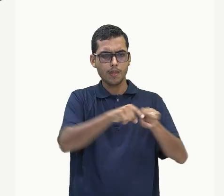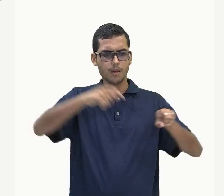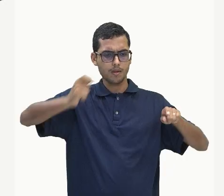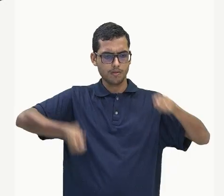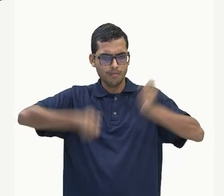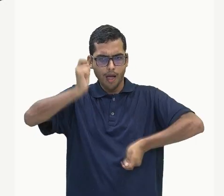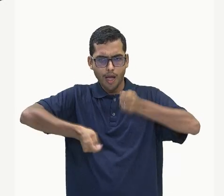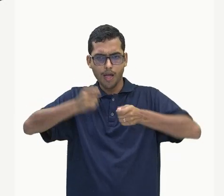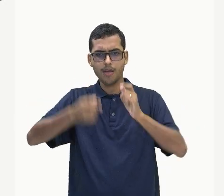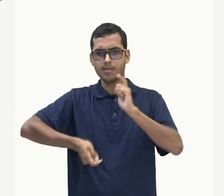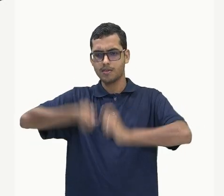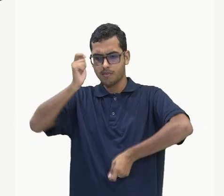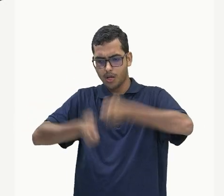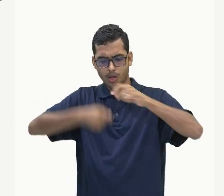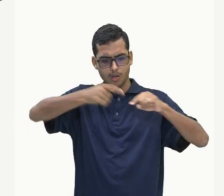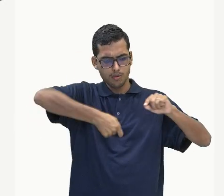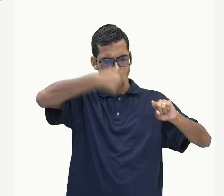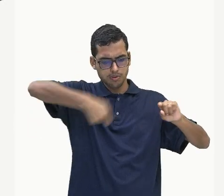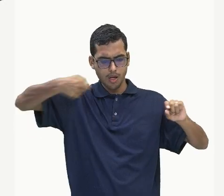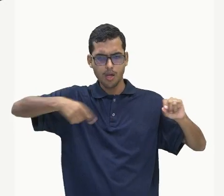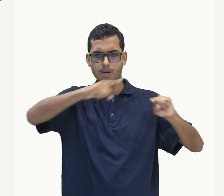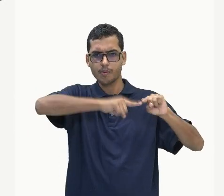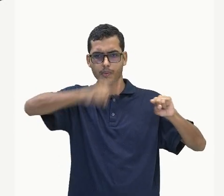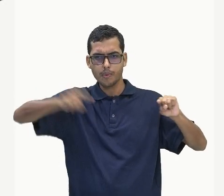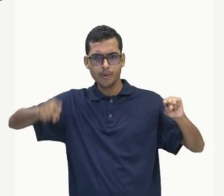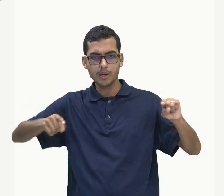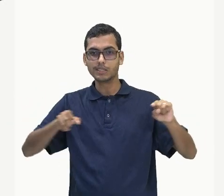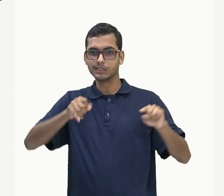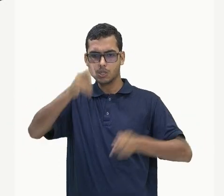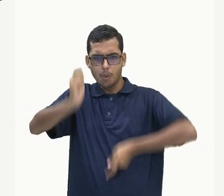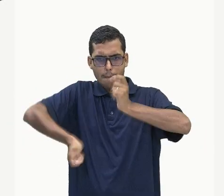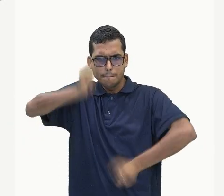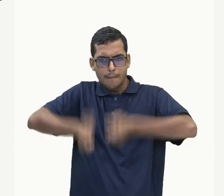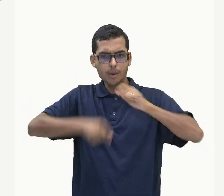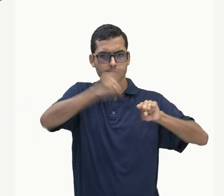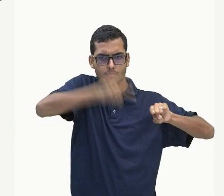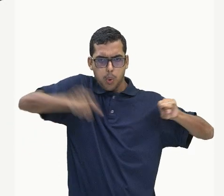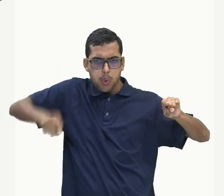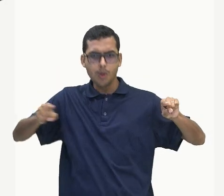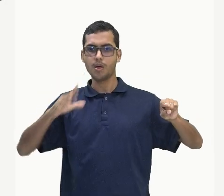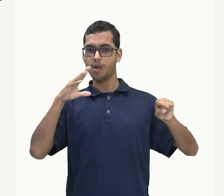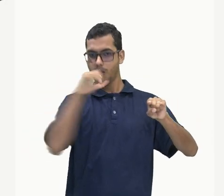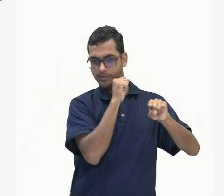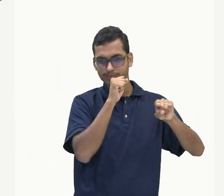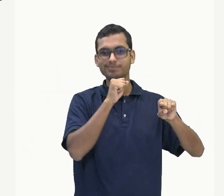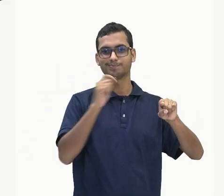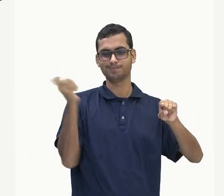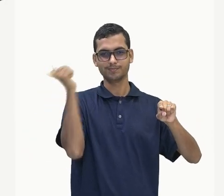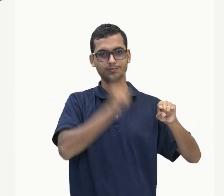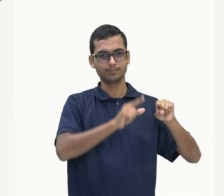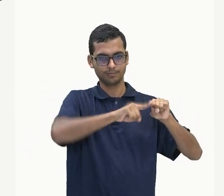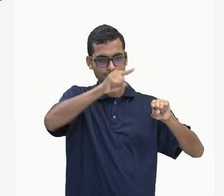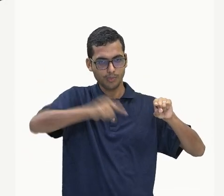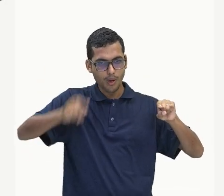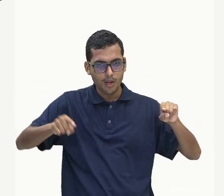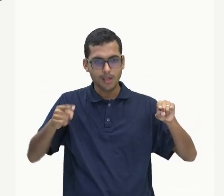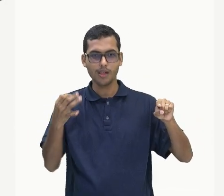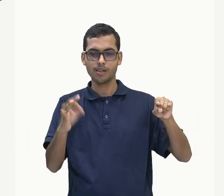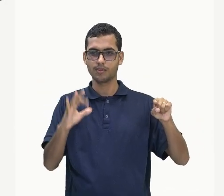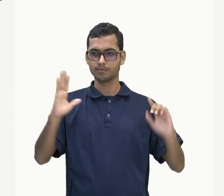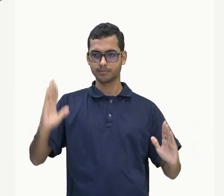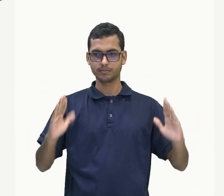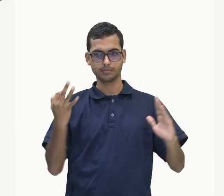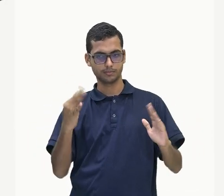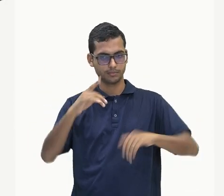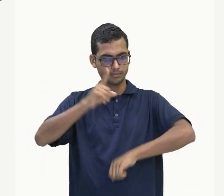vão passar por um determinado ponto. Se você sacudir muito rápido, muitas ondas passarão nesse mesmo ponto, dentro do mesmo intervalo de